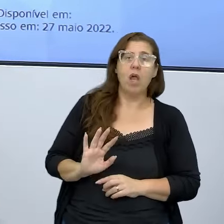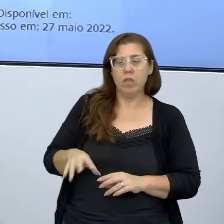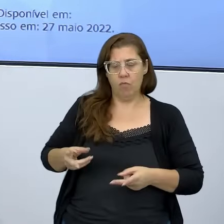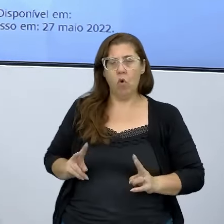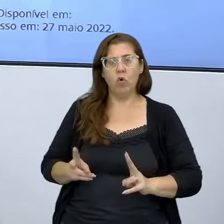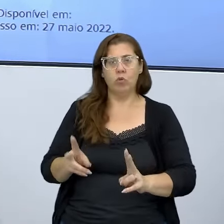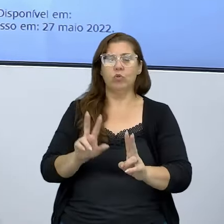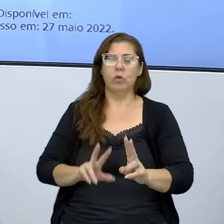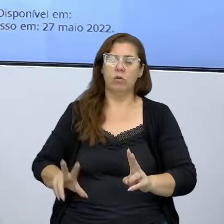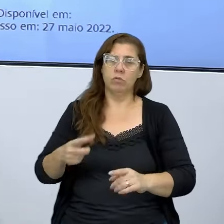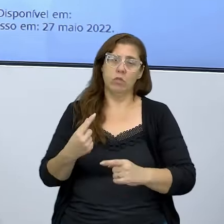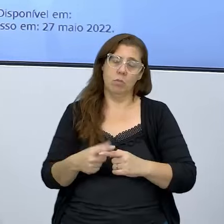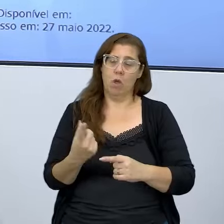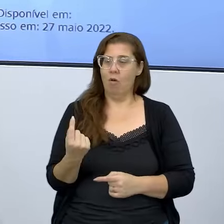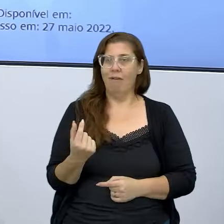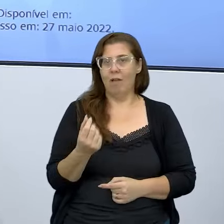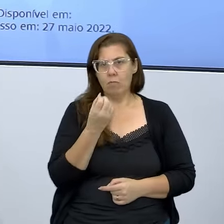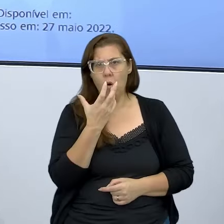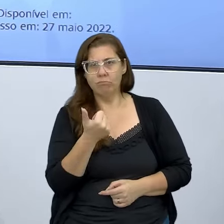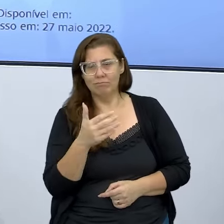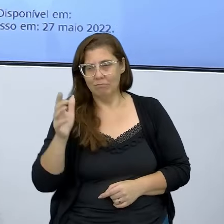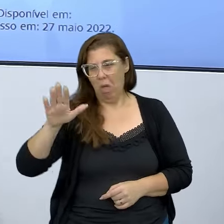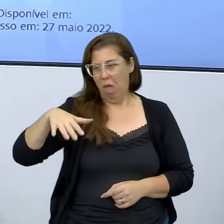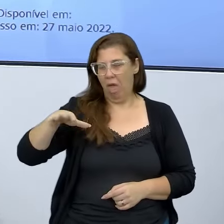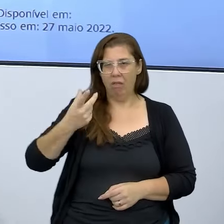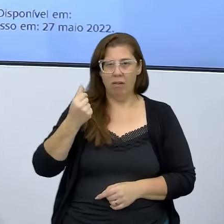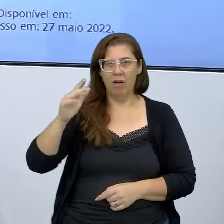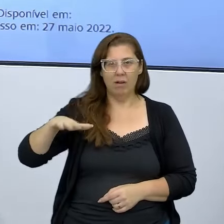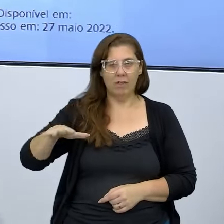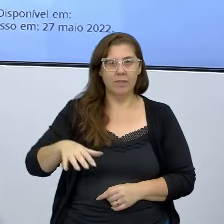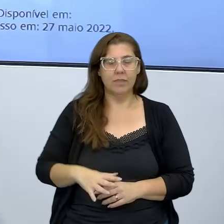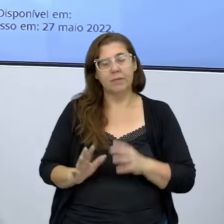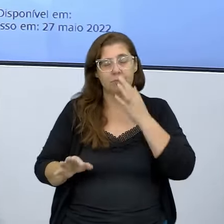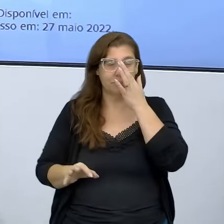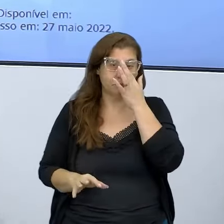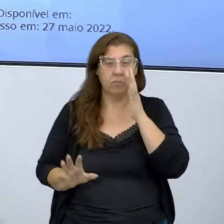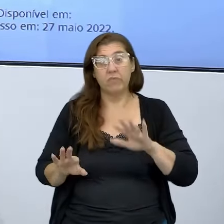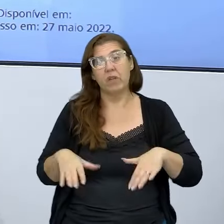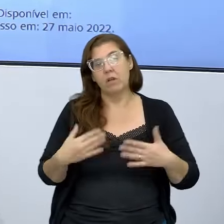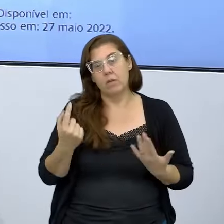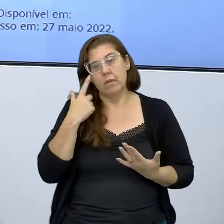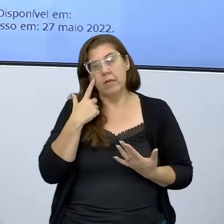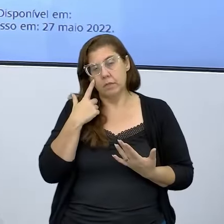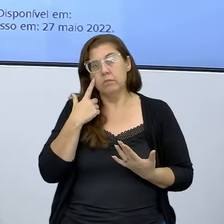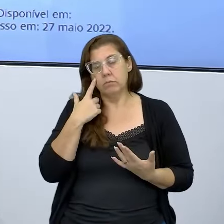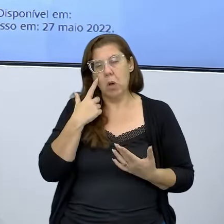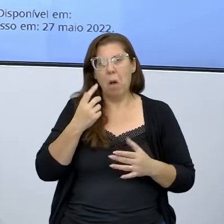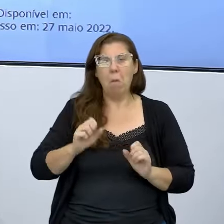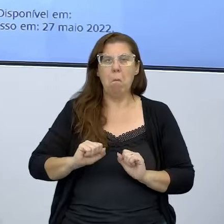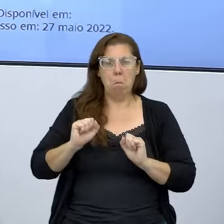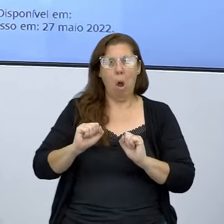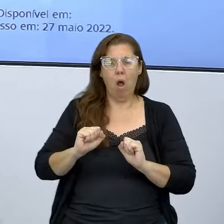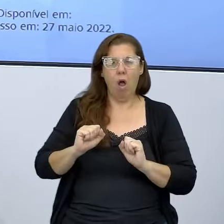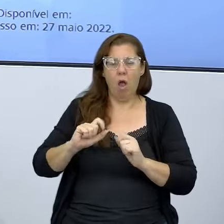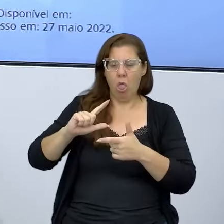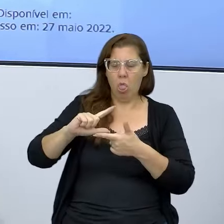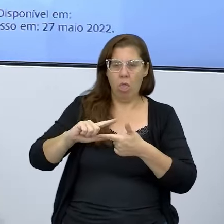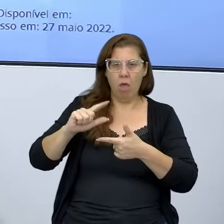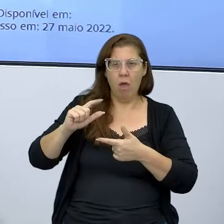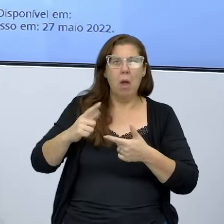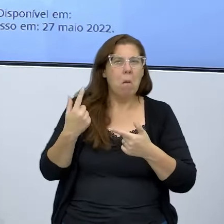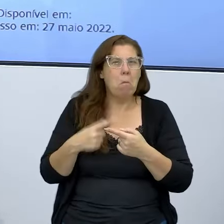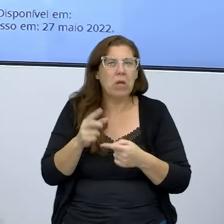continuar usando porque financeiramente compensa mais, né? Ou quando a gente fala sobre poder nuclear. Por que a gente precisa de